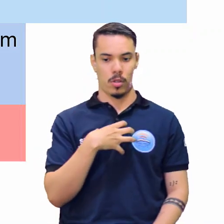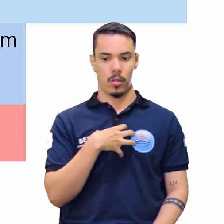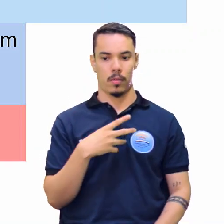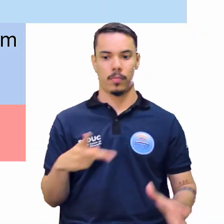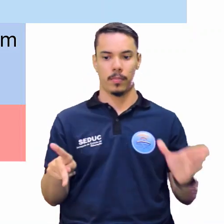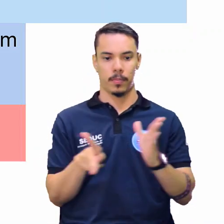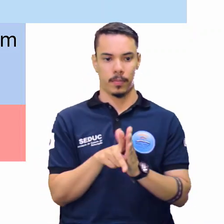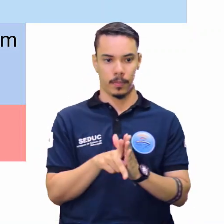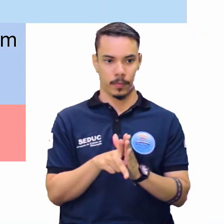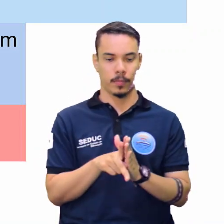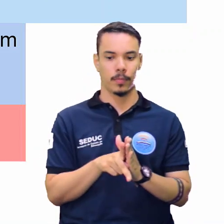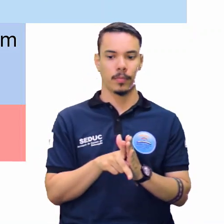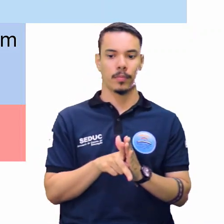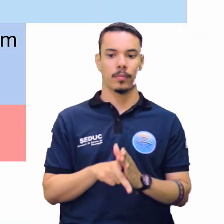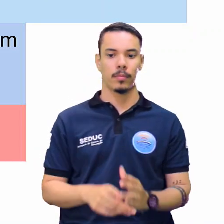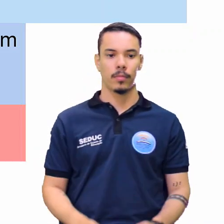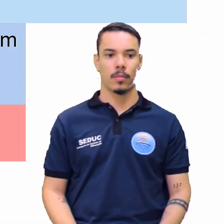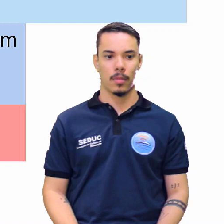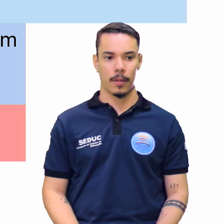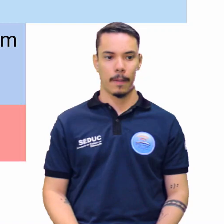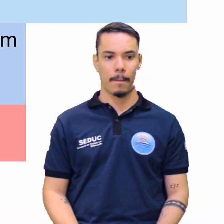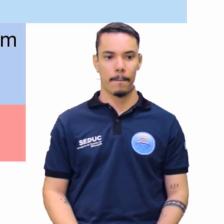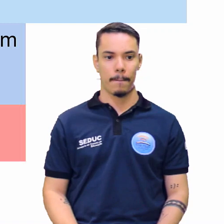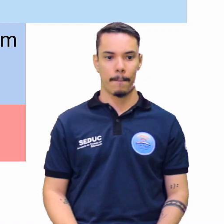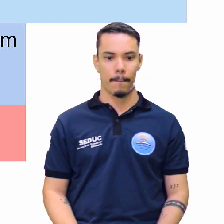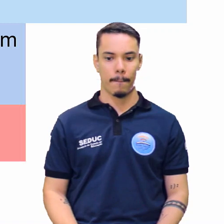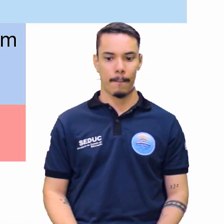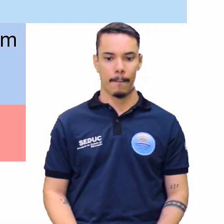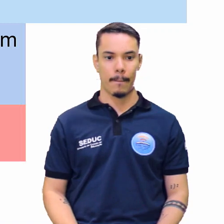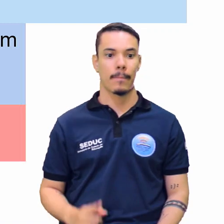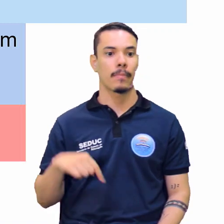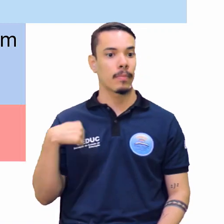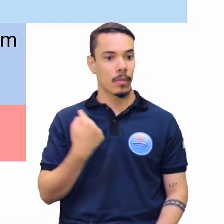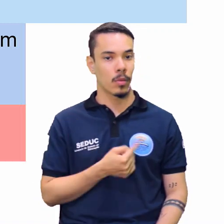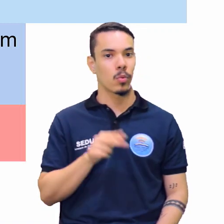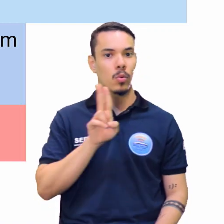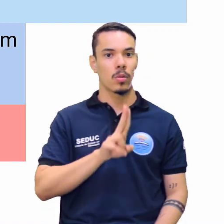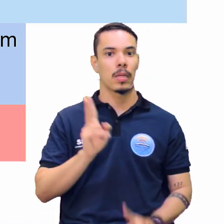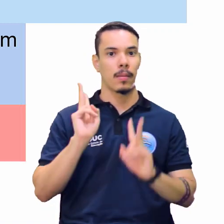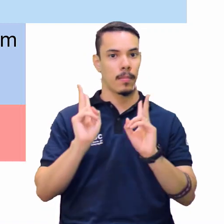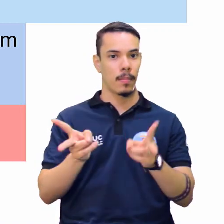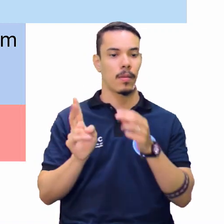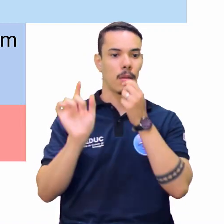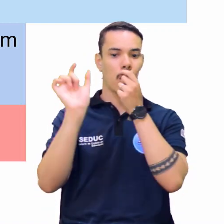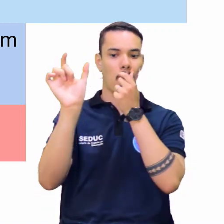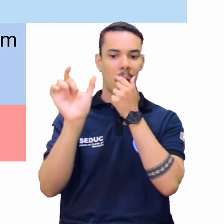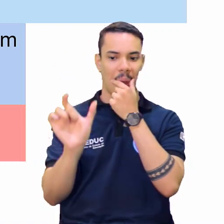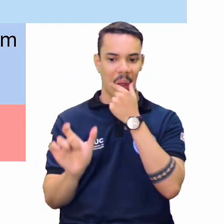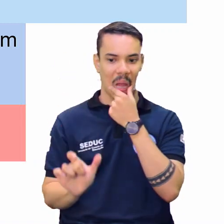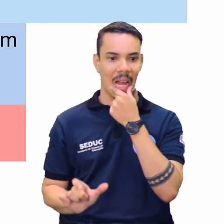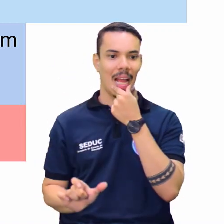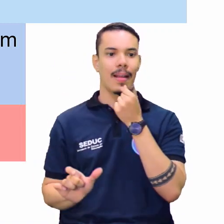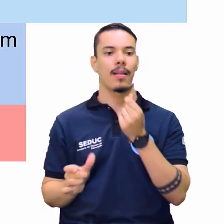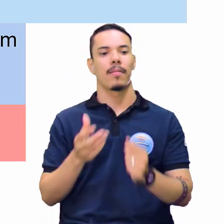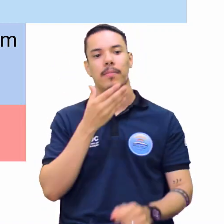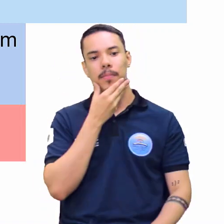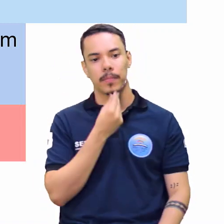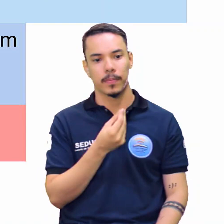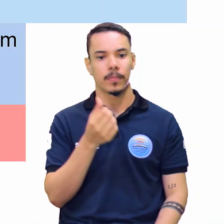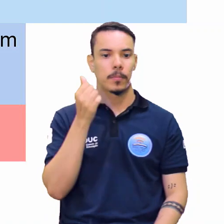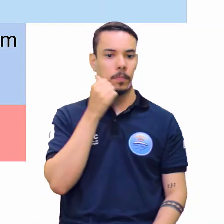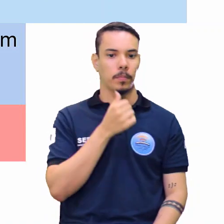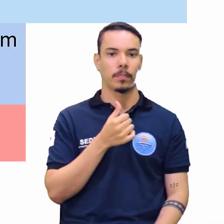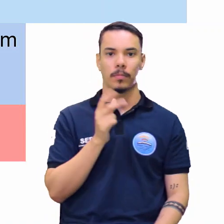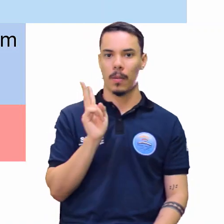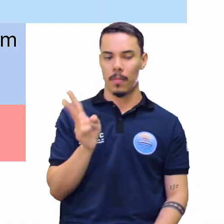uma um quando a gente usa a mesma palavra para designar tanto masculino quanto feminino